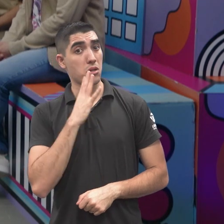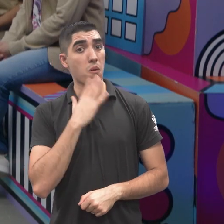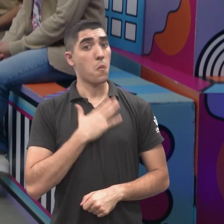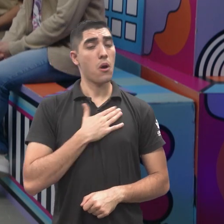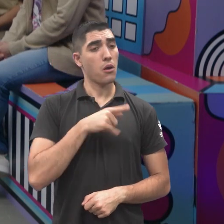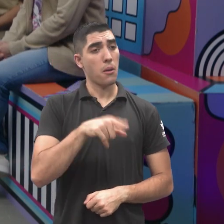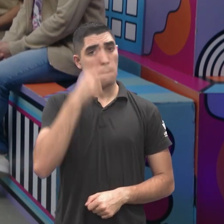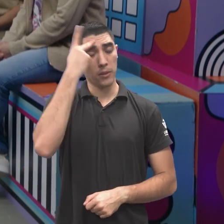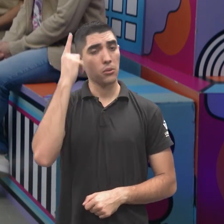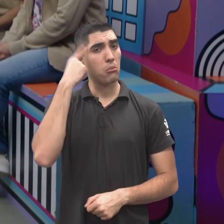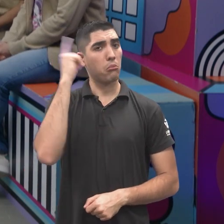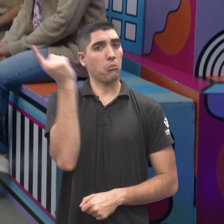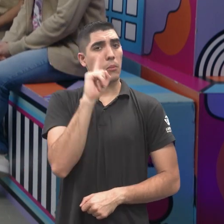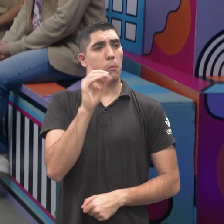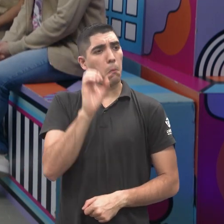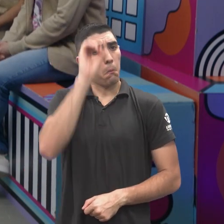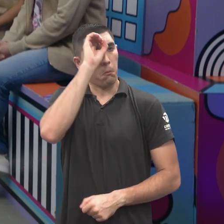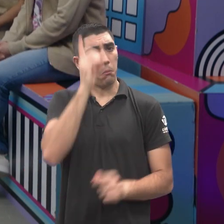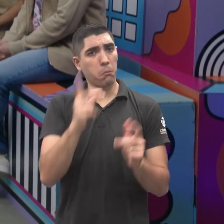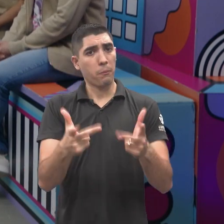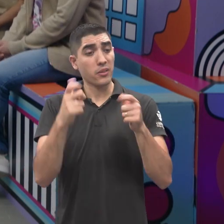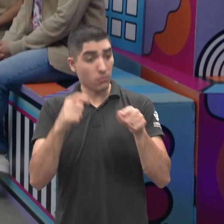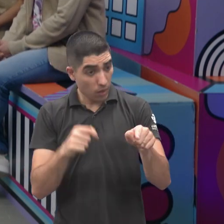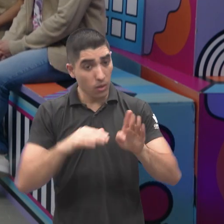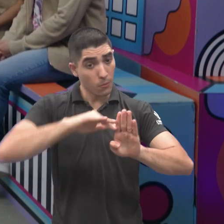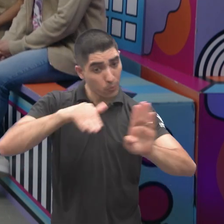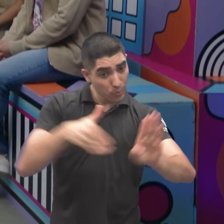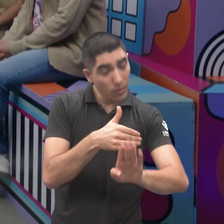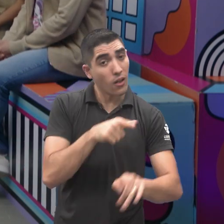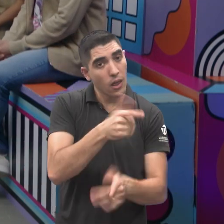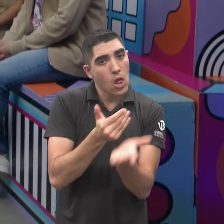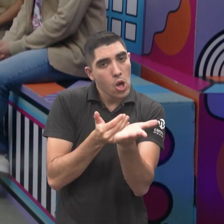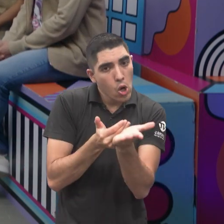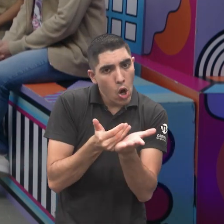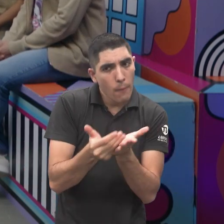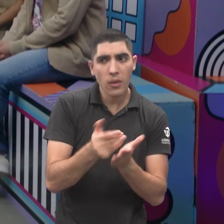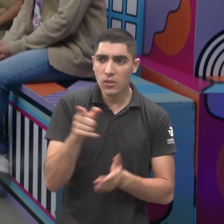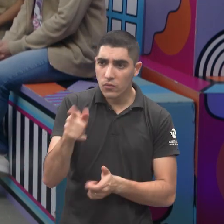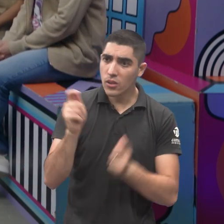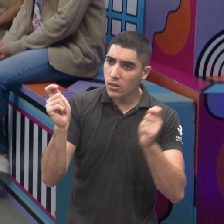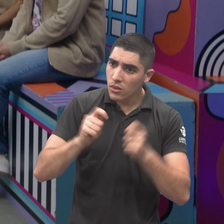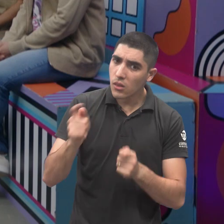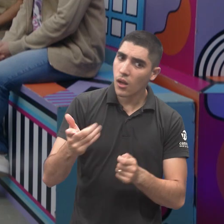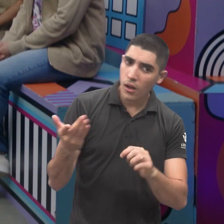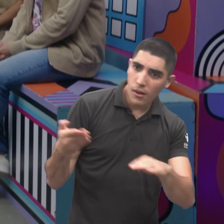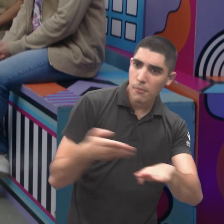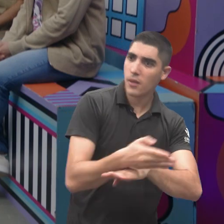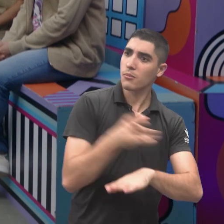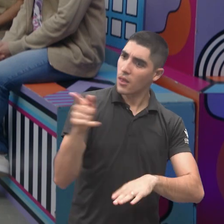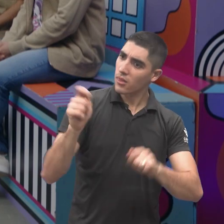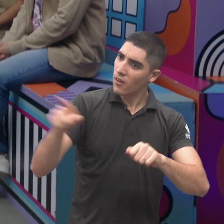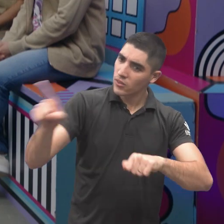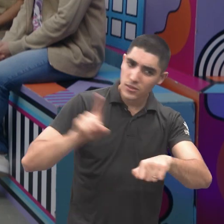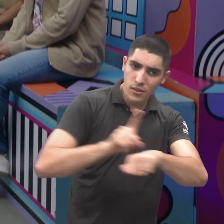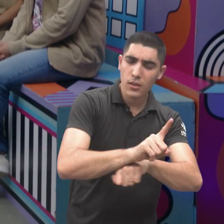nunca percebeu aquilo, mas aquilo é, digamos assim, sabe, a sementinha para falar, onde vem isso? Existe